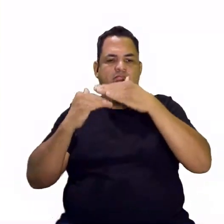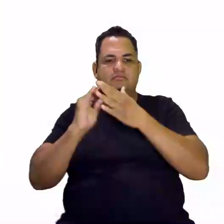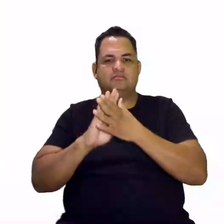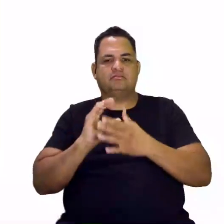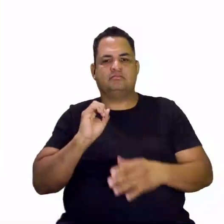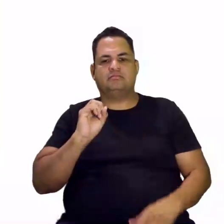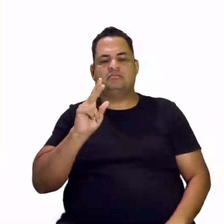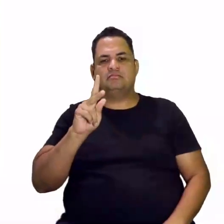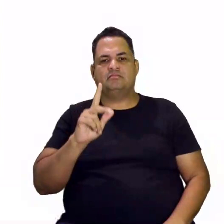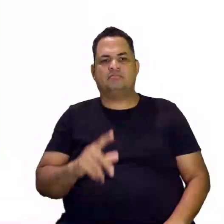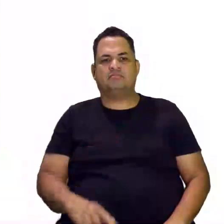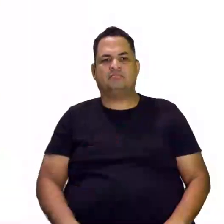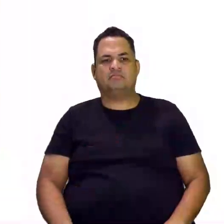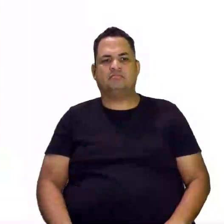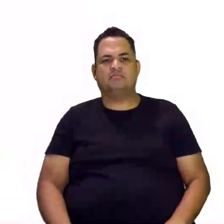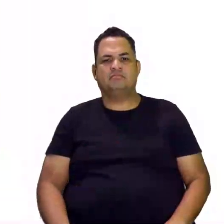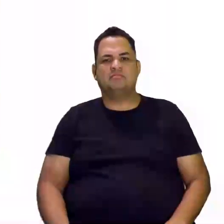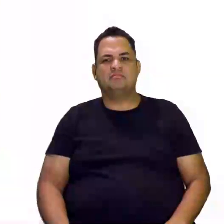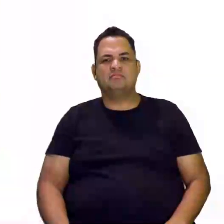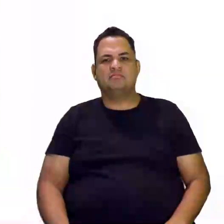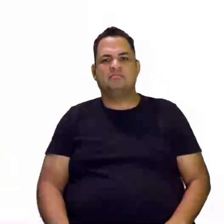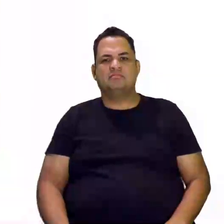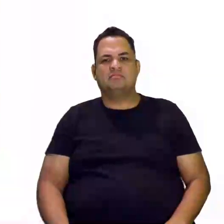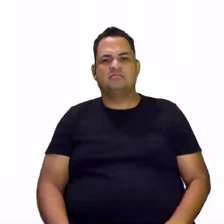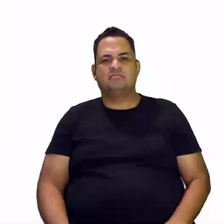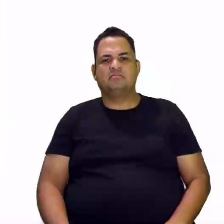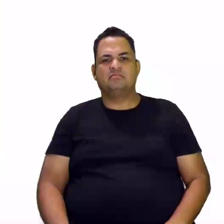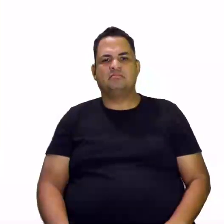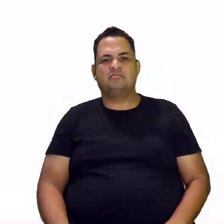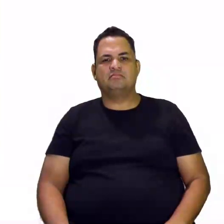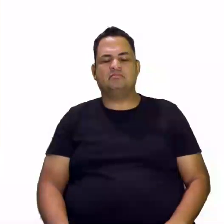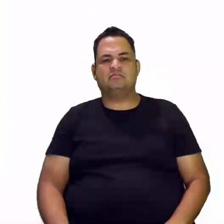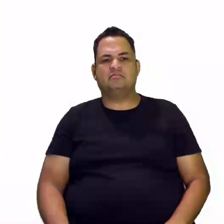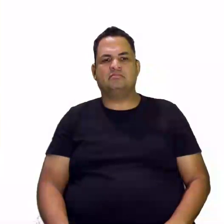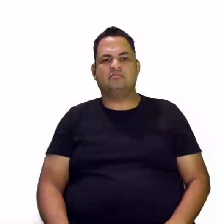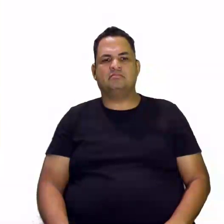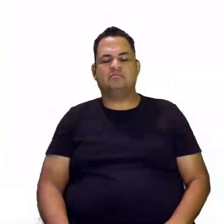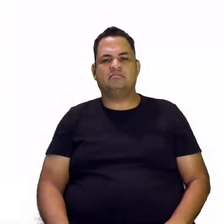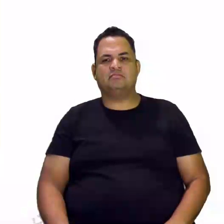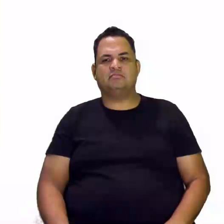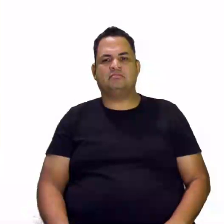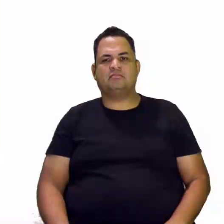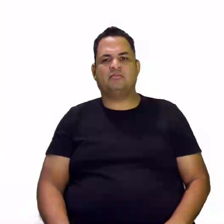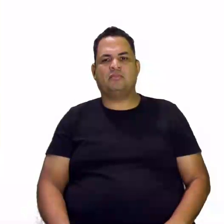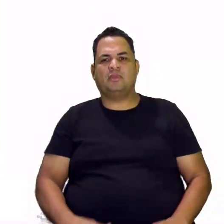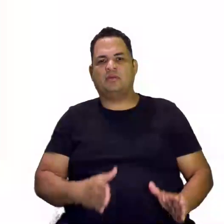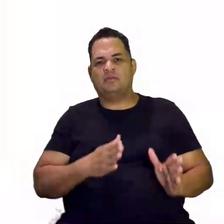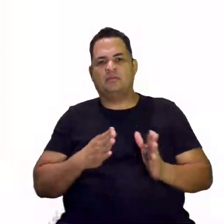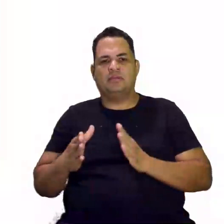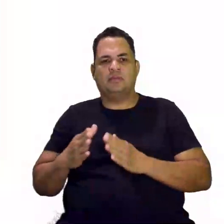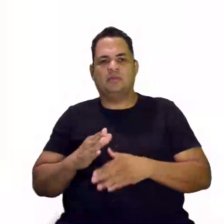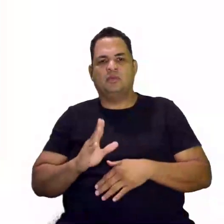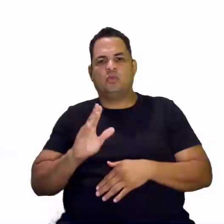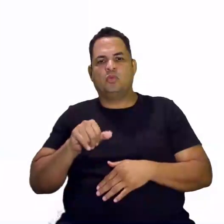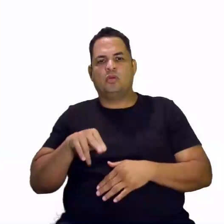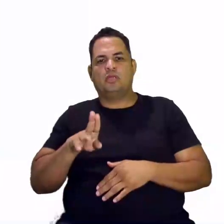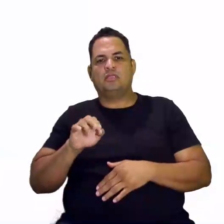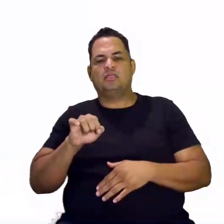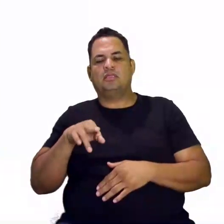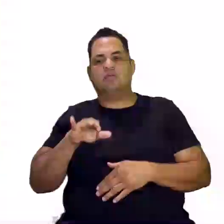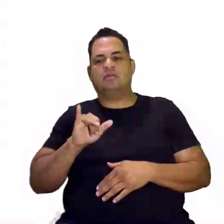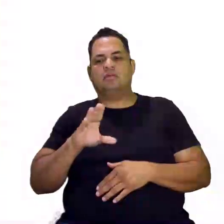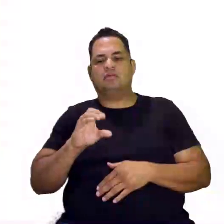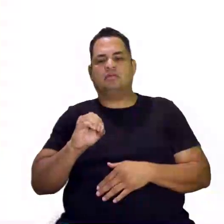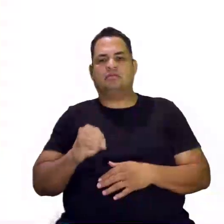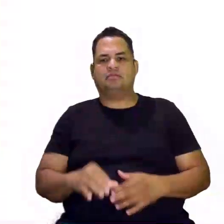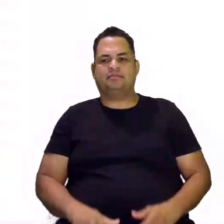tanto que tá o homem aqui, ó, no topo, no período quaternário dentro da Era Cenozoica, que é a era que nós estamos,